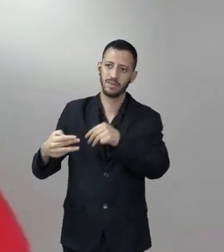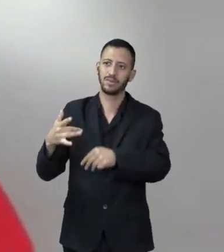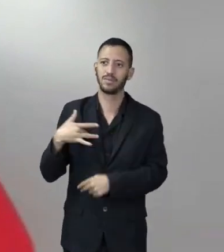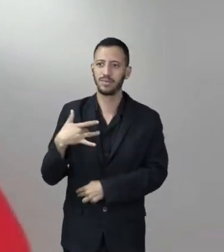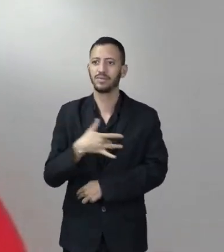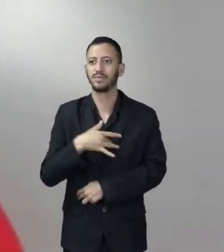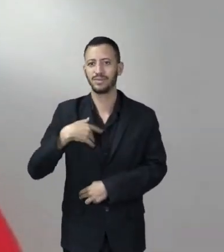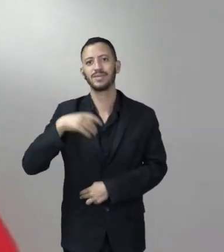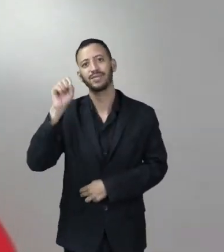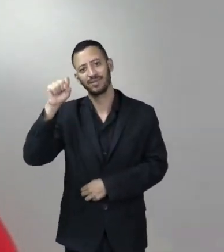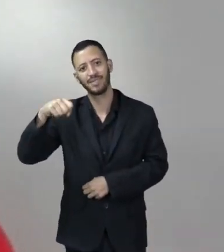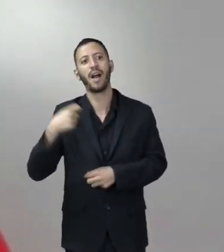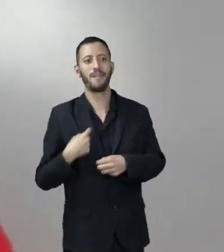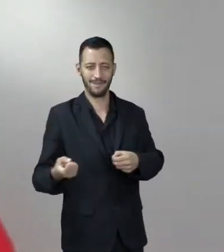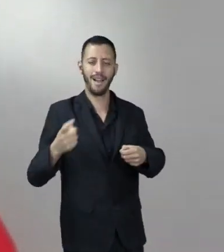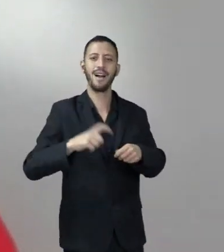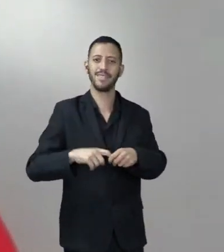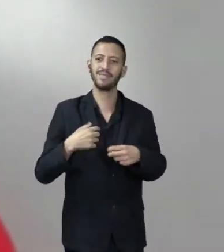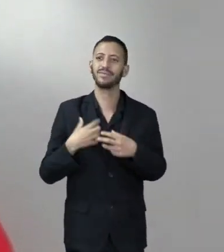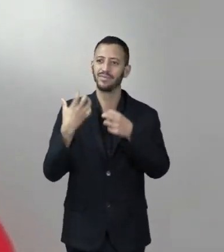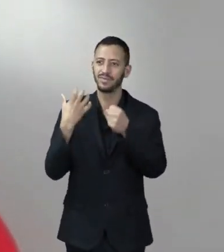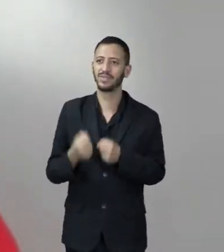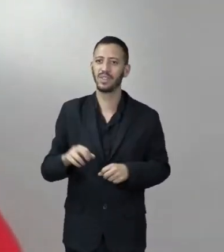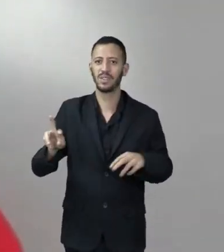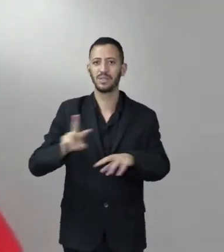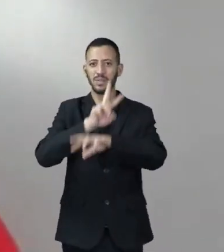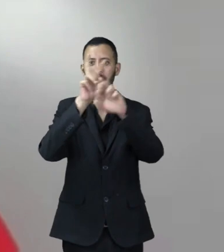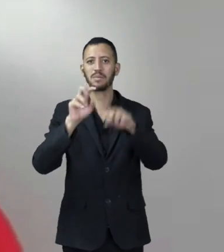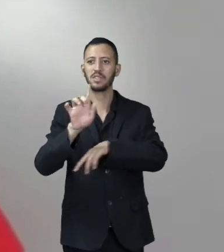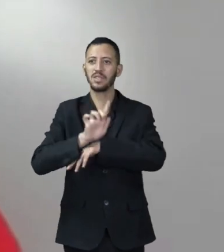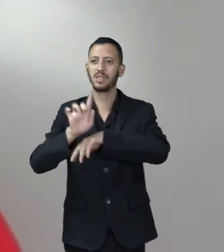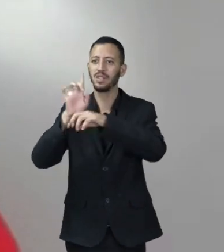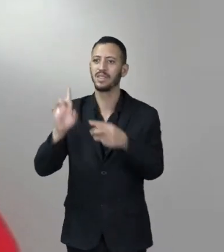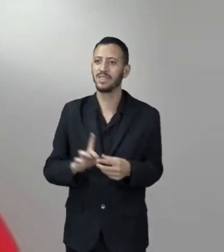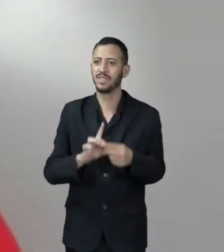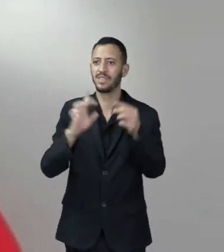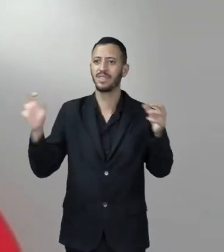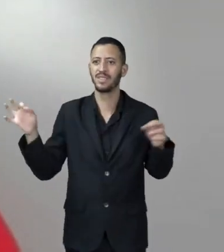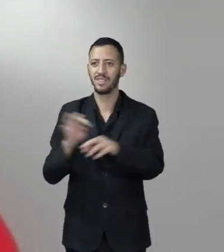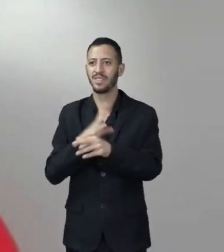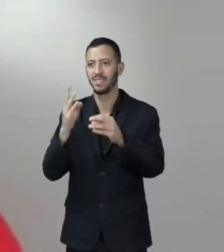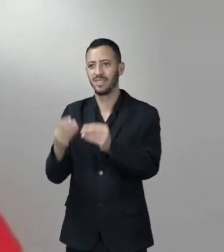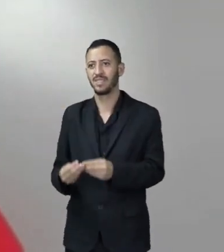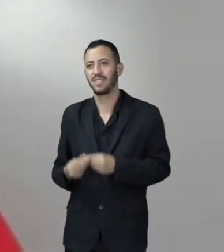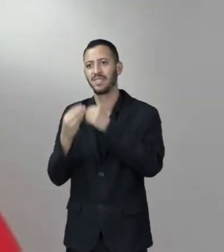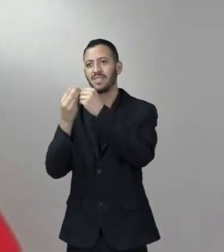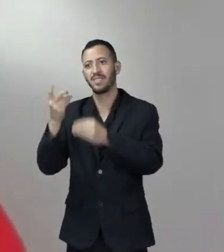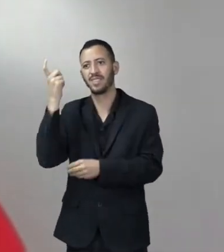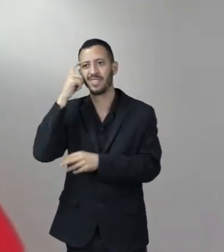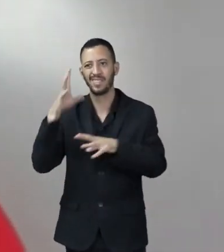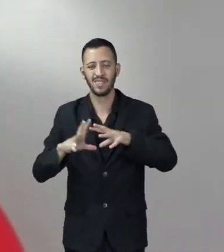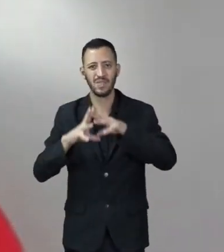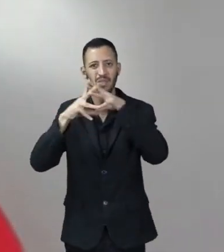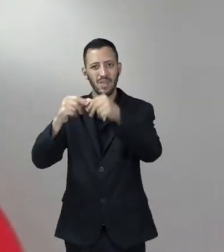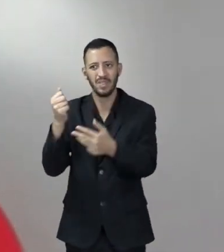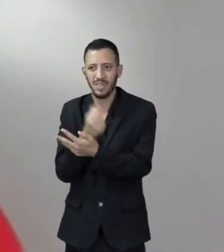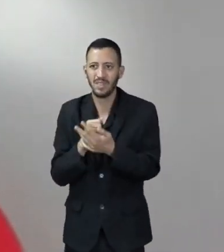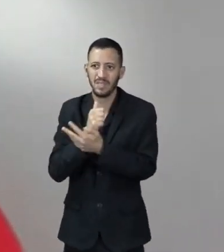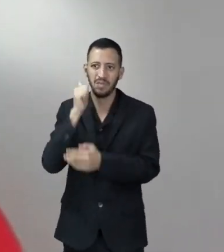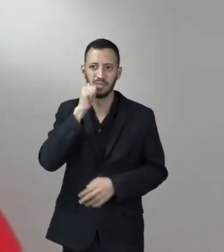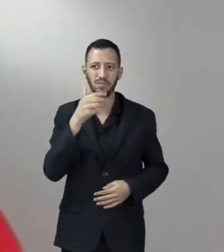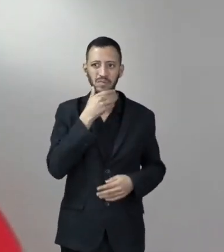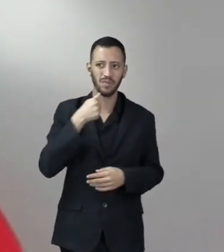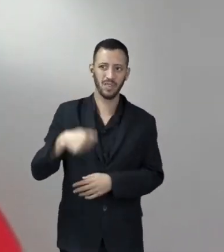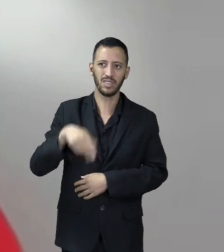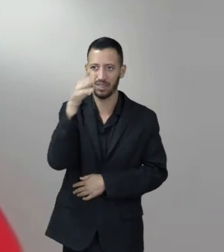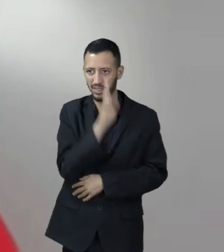e aí sim eu volto, porque é uma gestão de democracia. E aí poder fazer essas entregas, né, pensar que todos os farmacêuticos e farmacêuticas do